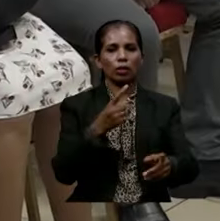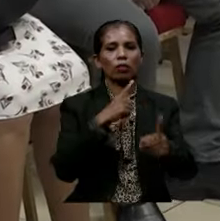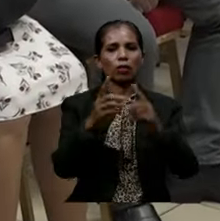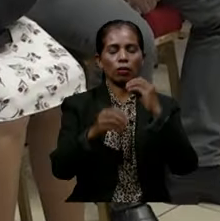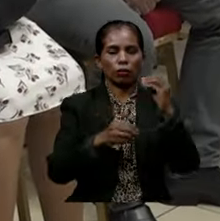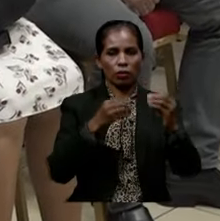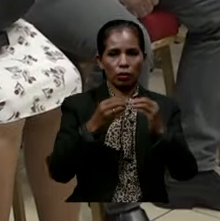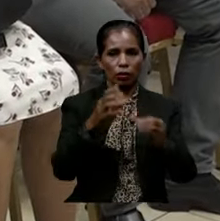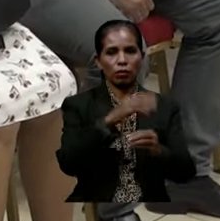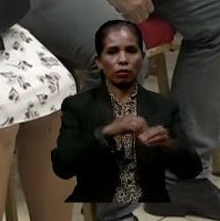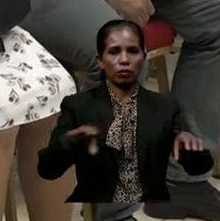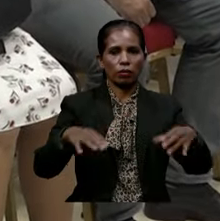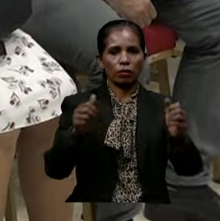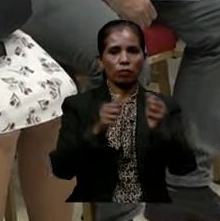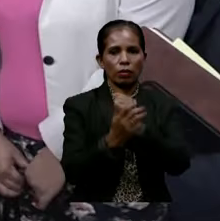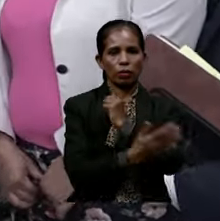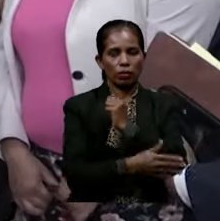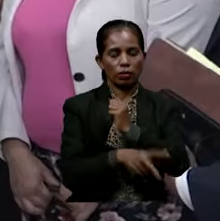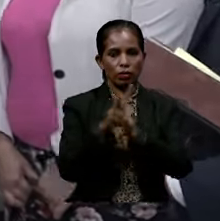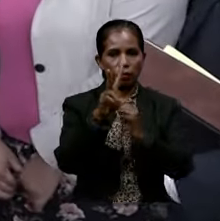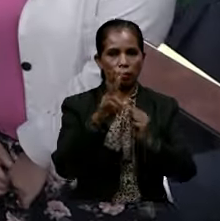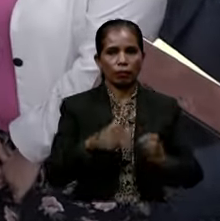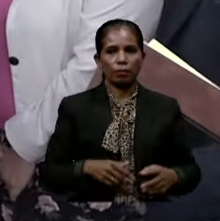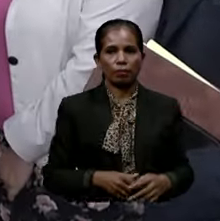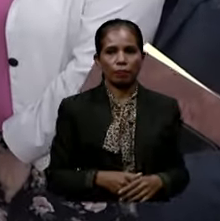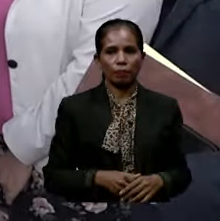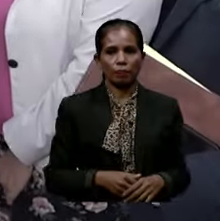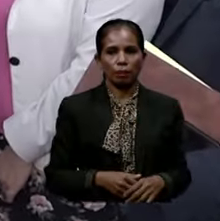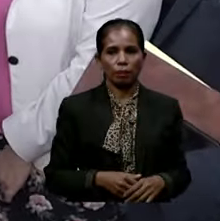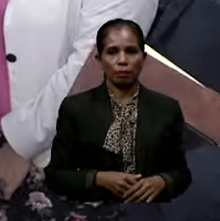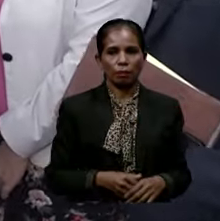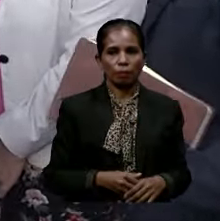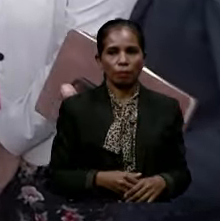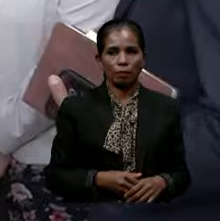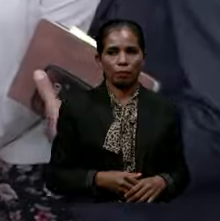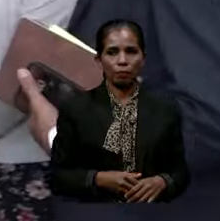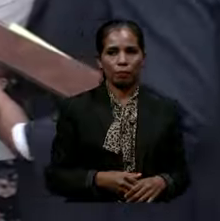a cooperação serviço entre rai rua. Santina de Jesus, Marito da Costa, GMN.